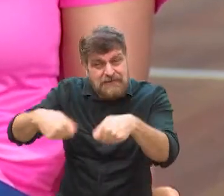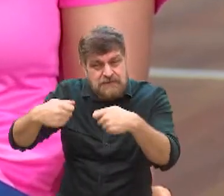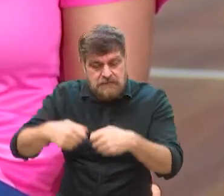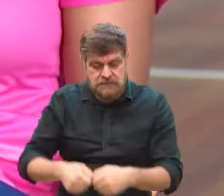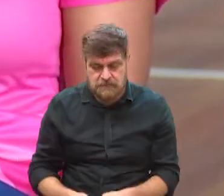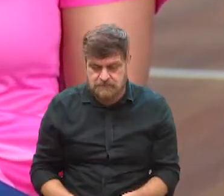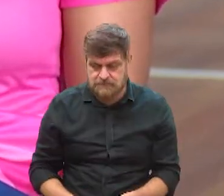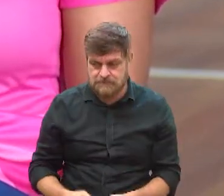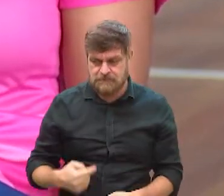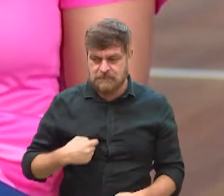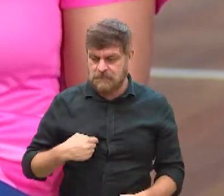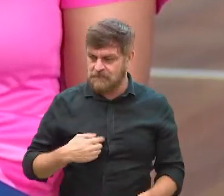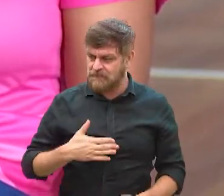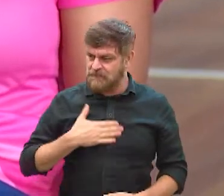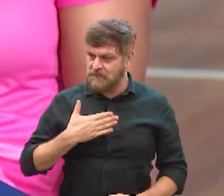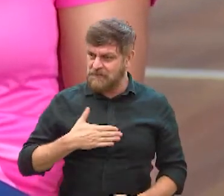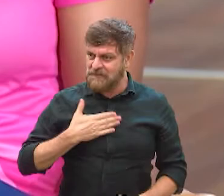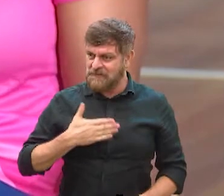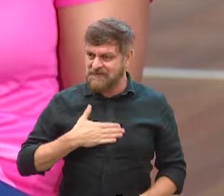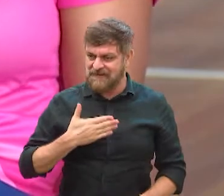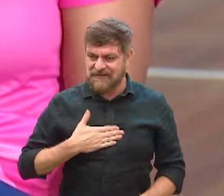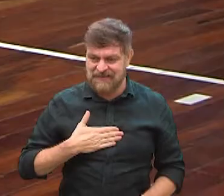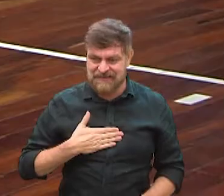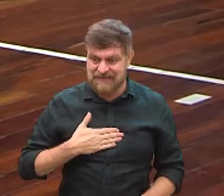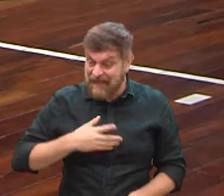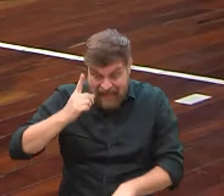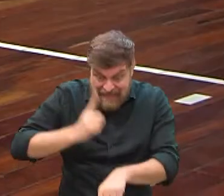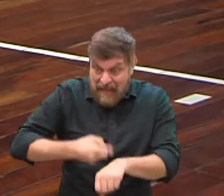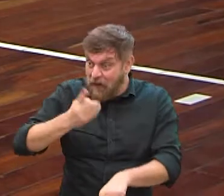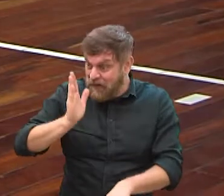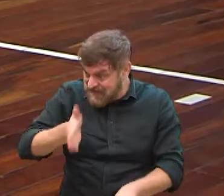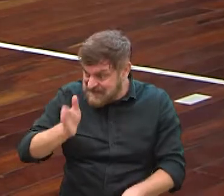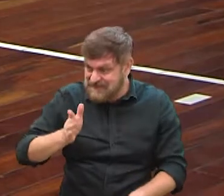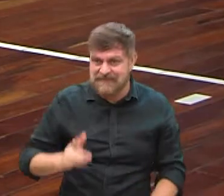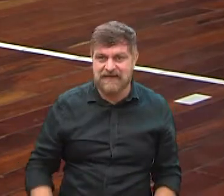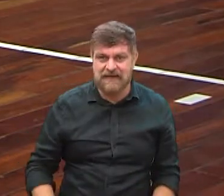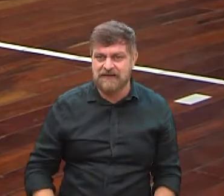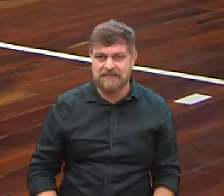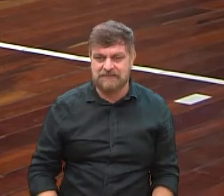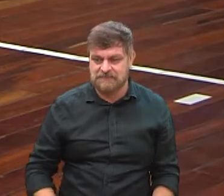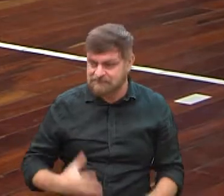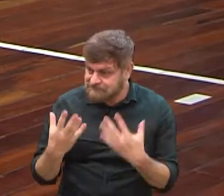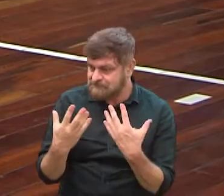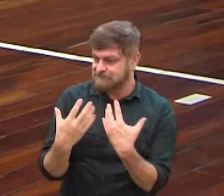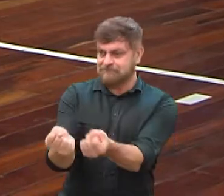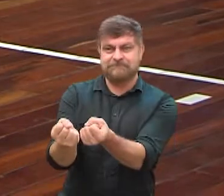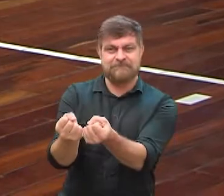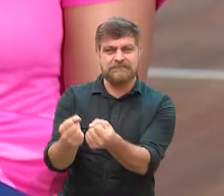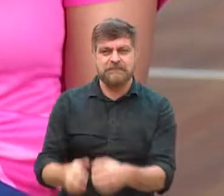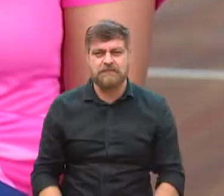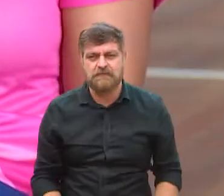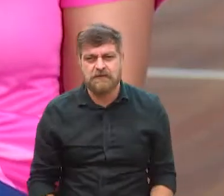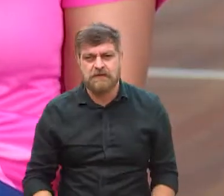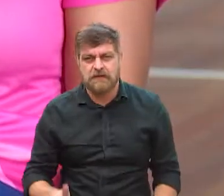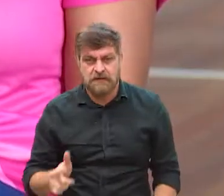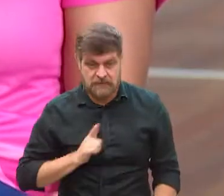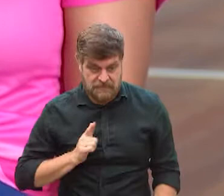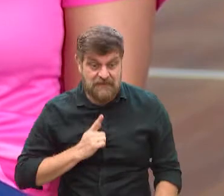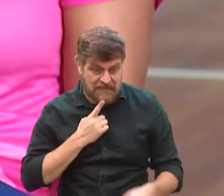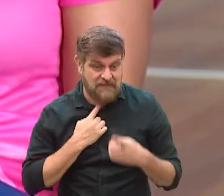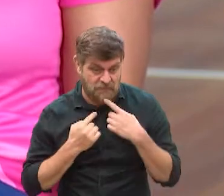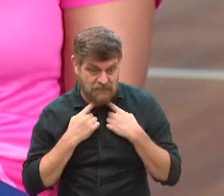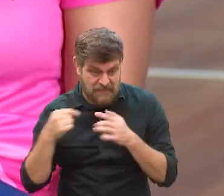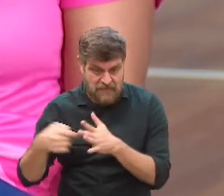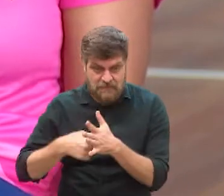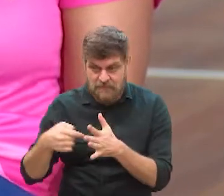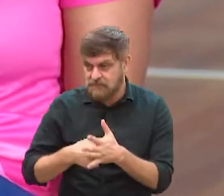alguém para repor a posição que você ficou falou, vaga. é pra já tô aí. Eu não pensei 2 vezes. Aí ele falou, você tem interesse em vir?